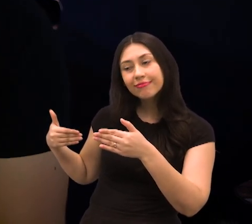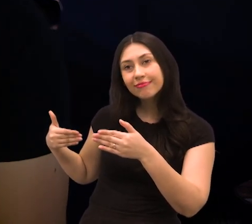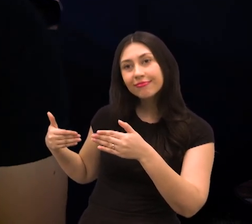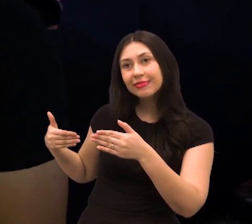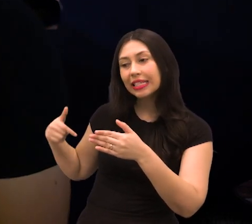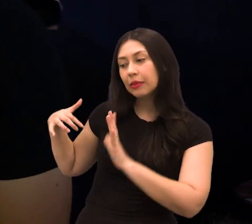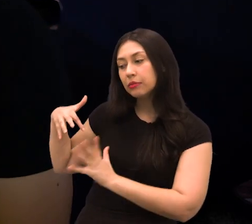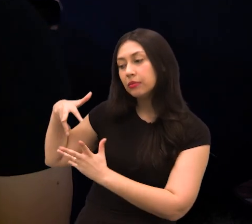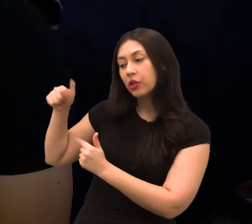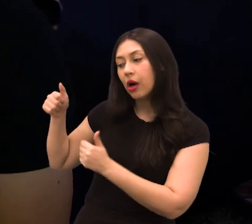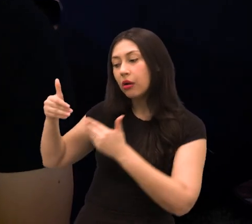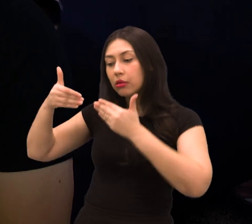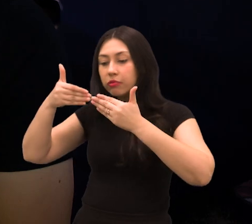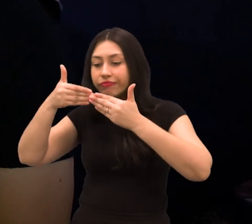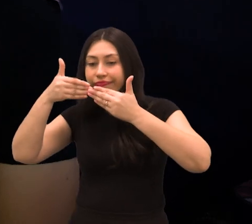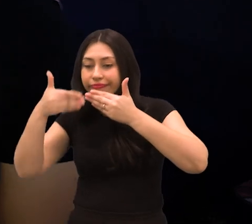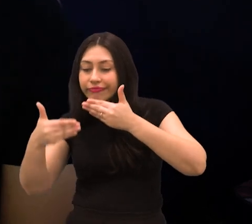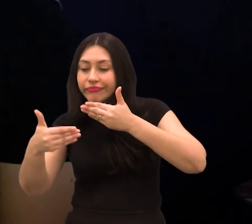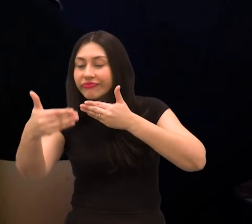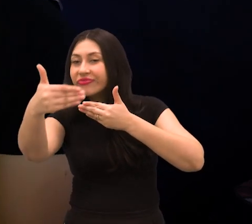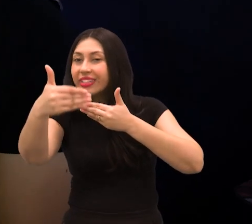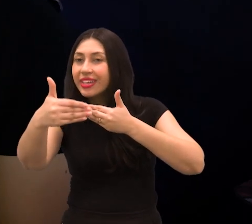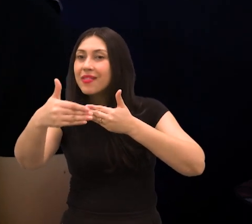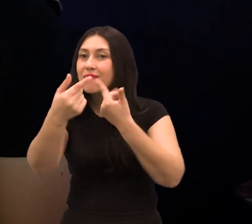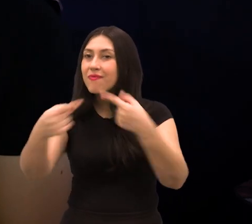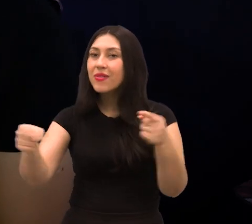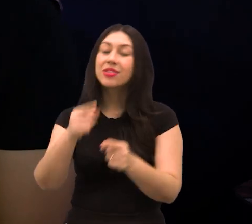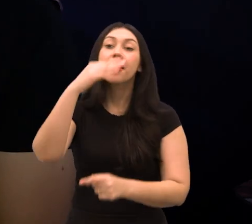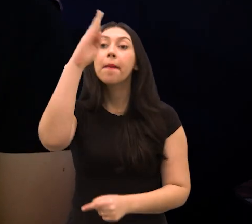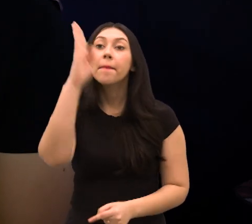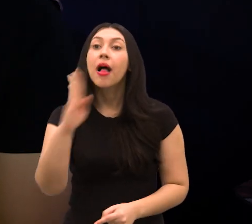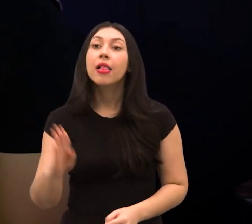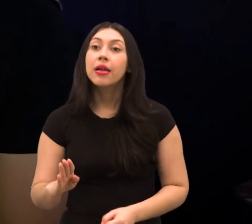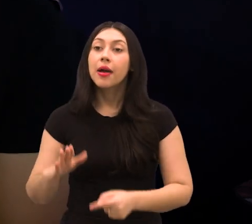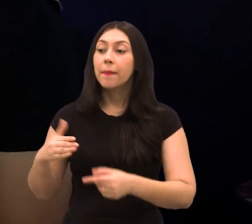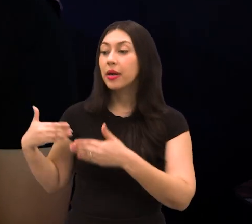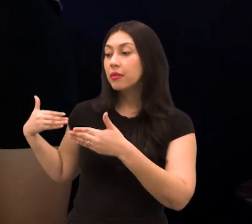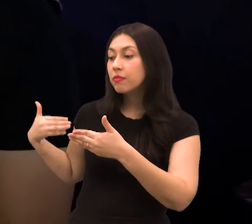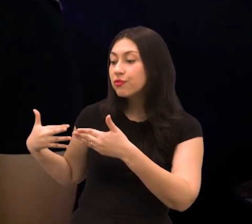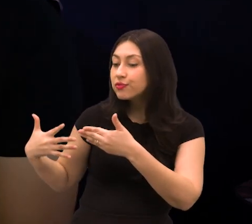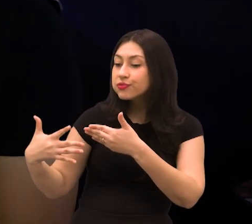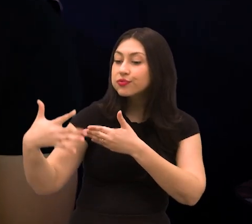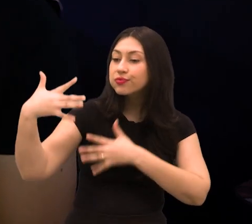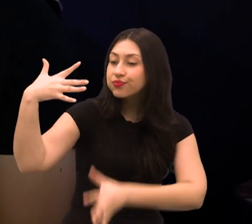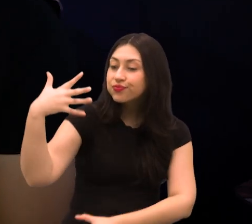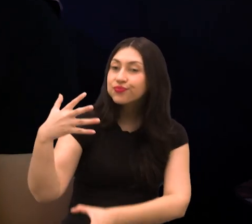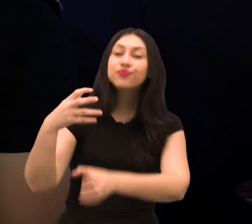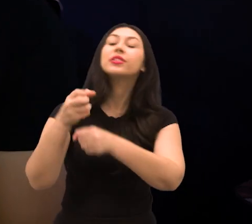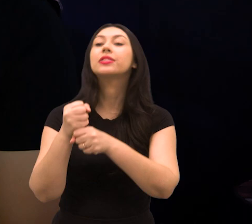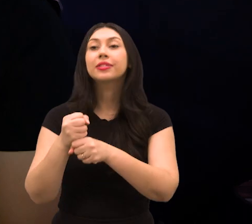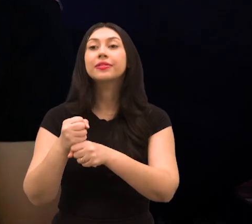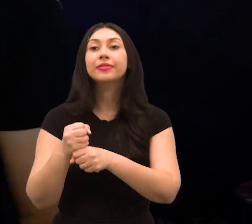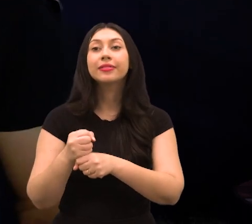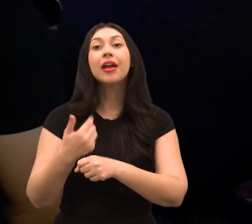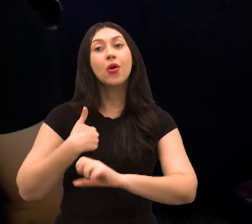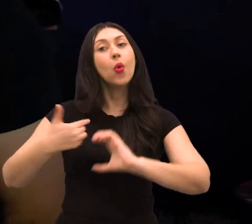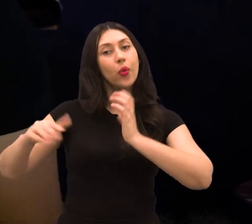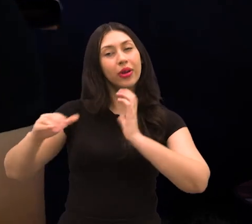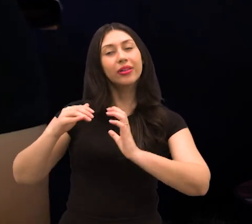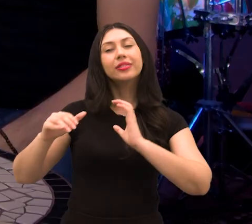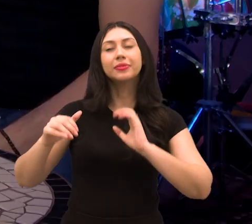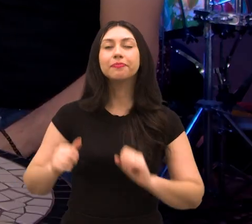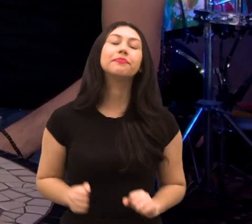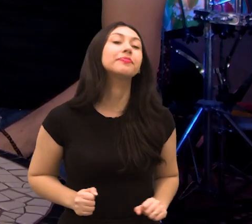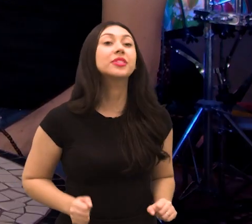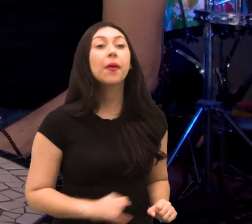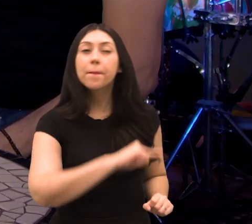de fato, mesmo mergulhar na música popular brasileira. Por isso que aqui dentro tá assim. Sim. E eu sou o resultado disso cantando música brasileira. Né? E internacional